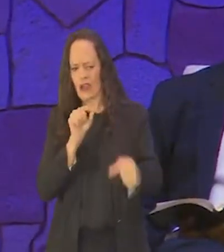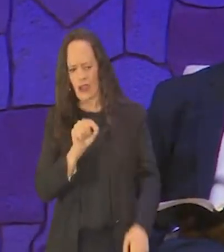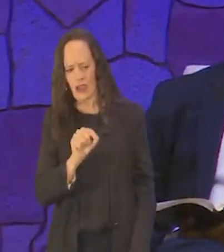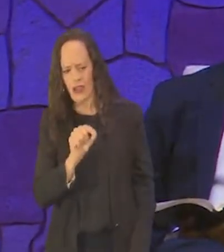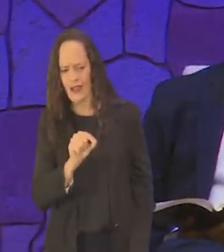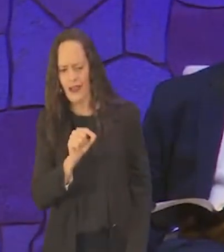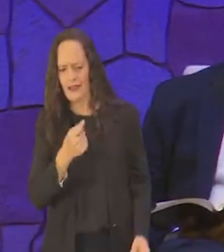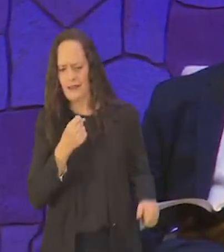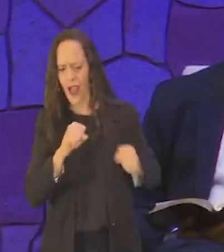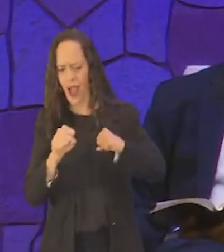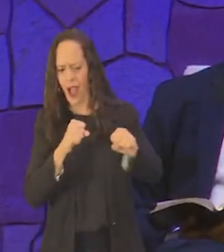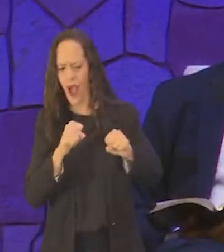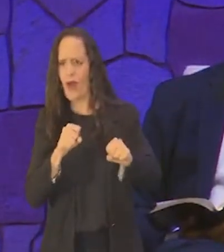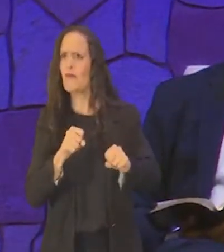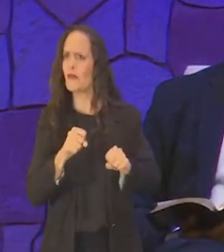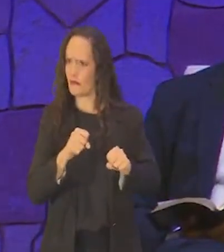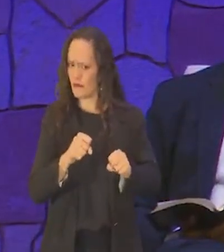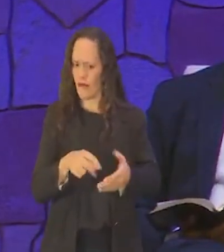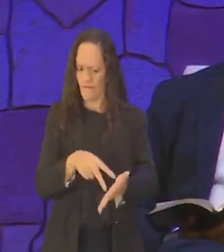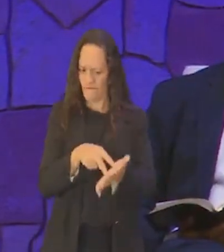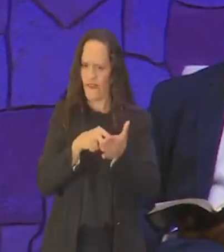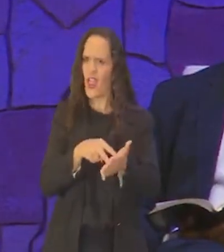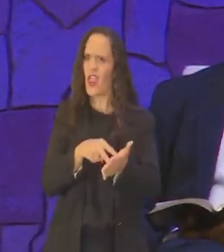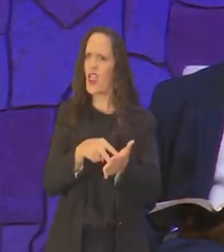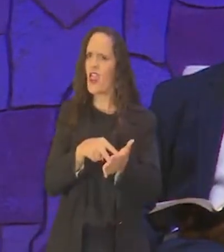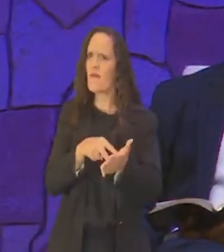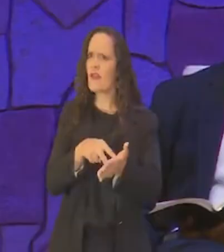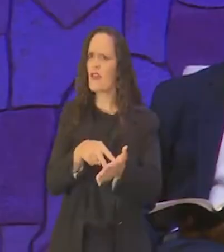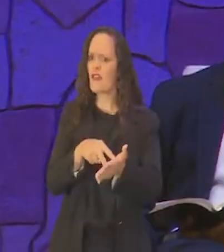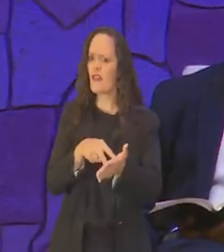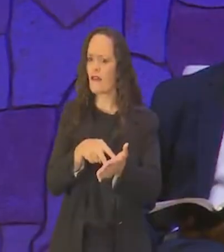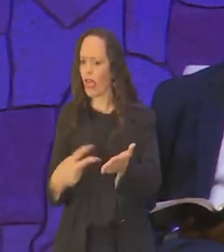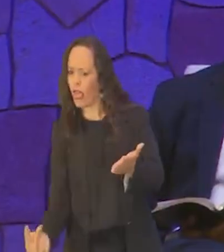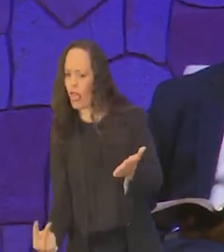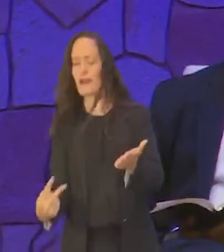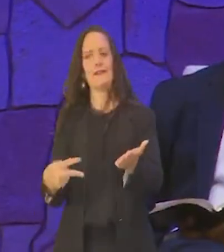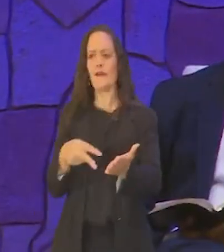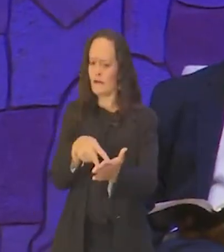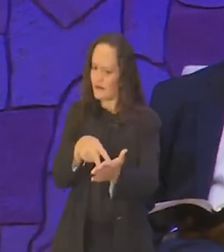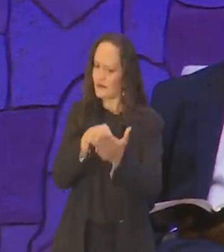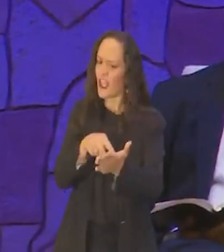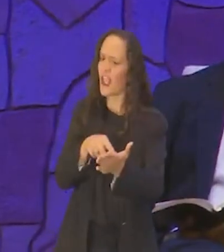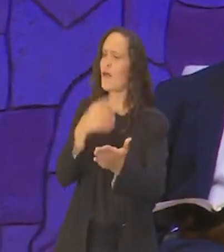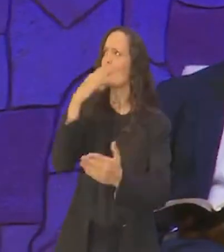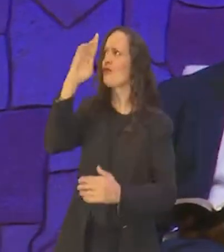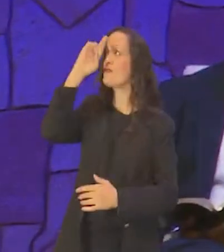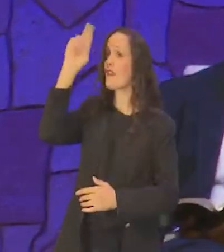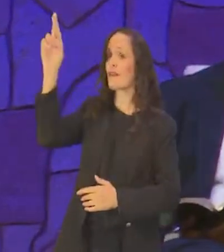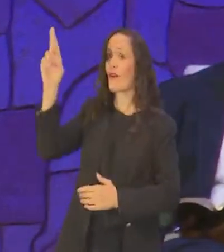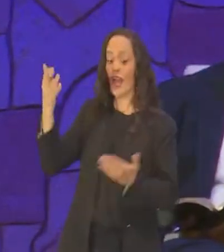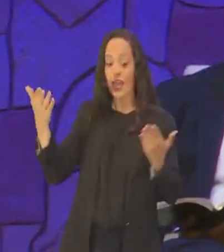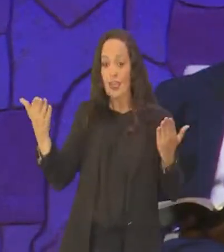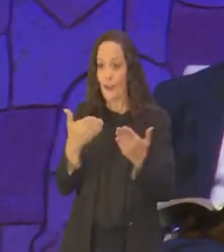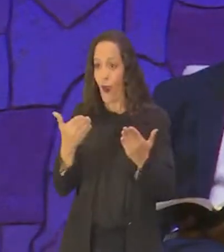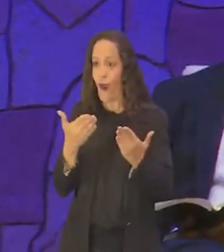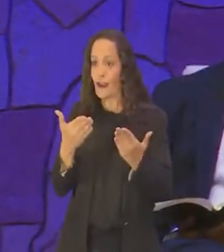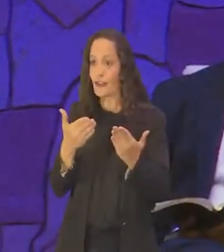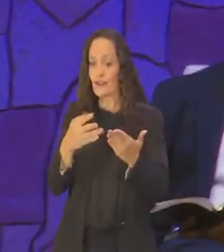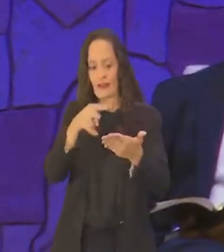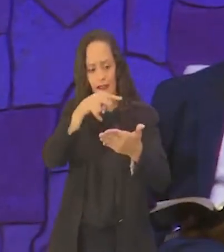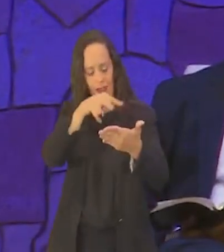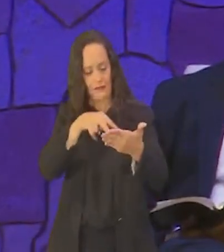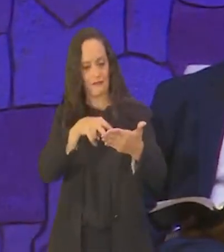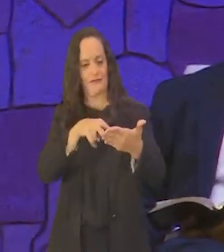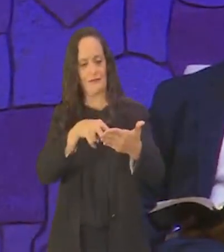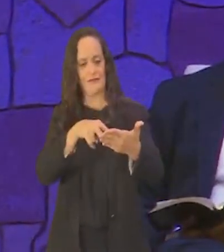sustentaram na sua caminhada, mantiveram firmes os seus pés alicerçados no Senhor, e que hoje nos respondem